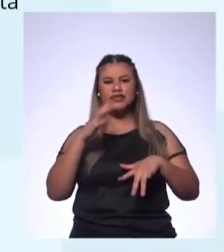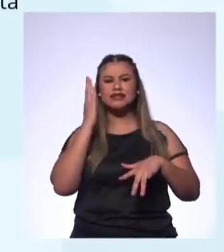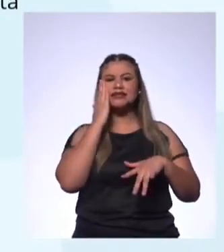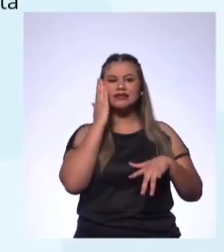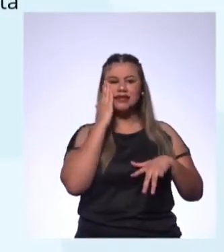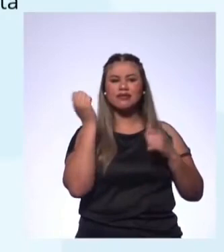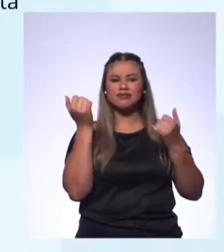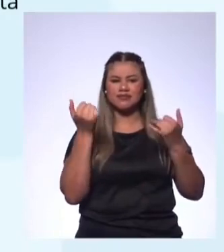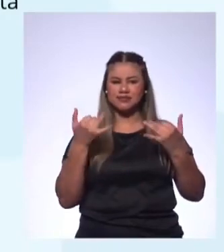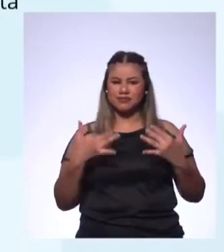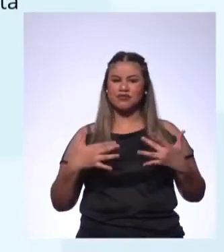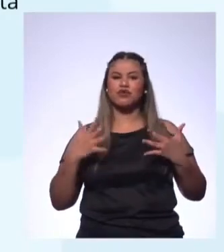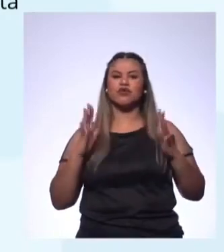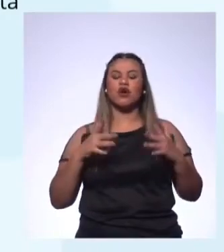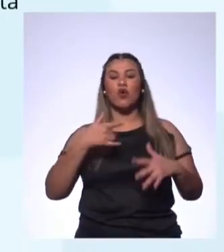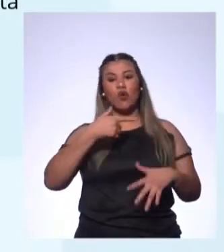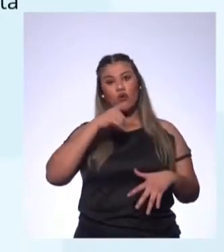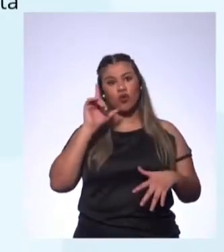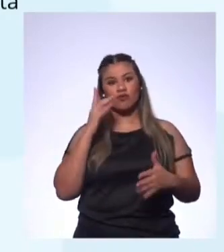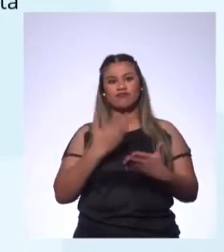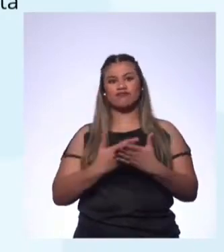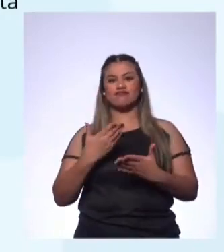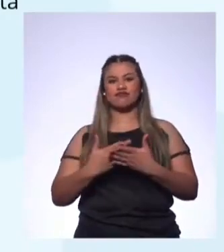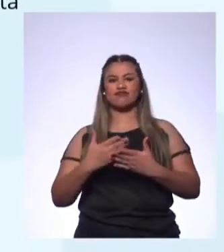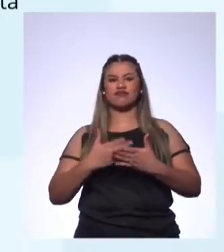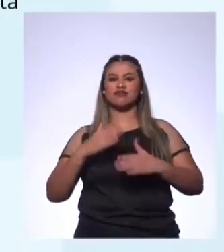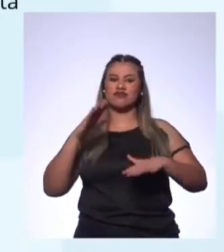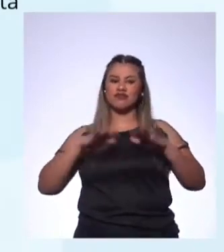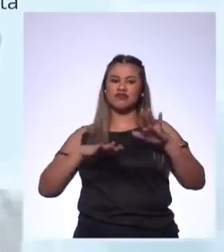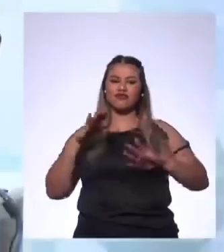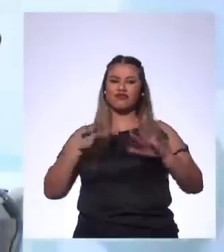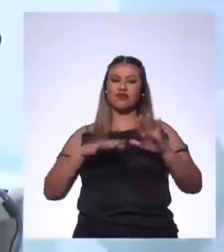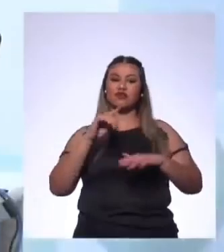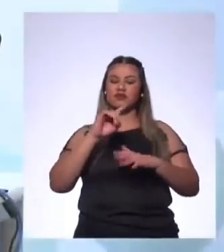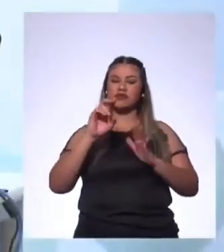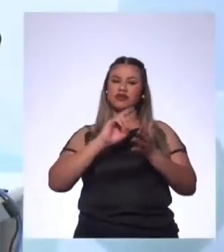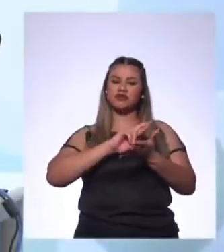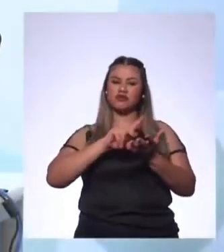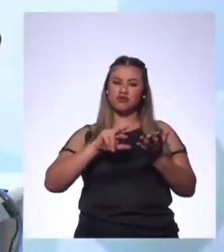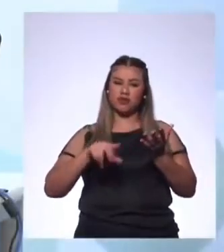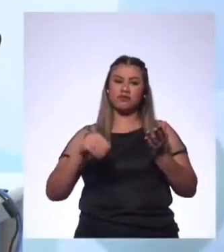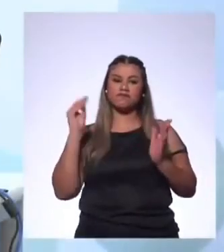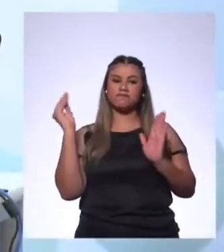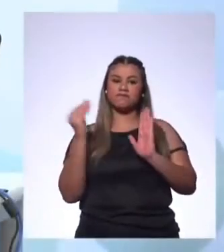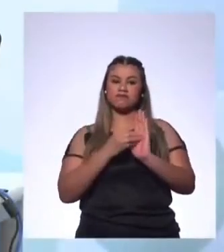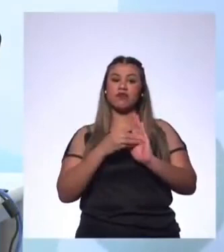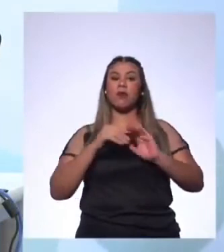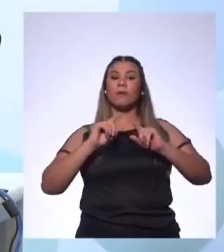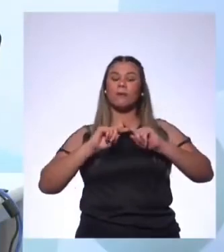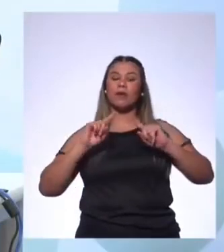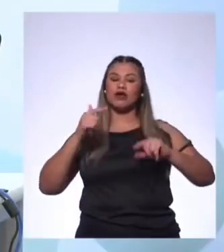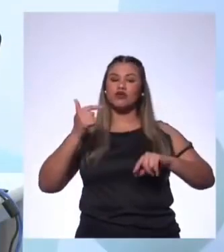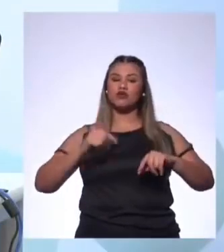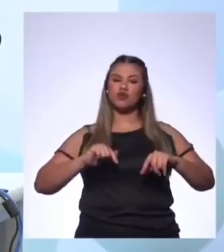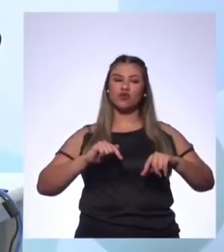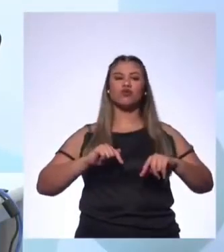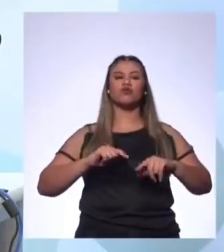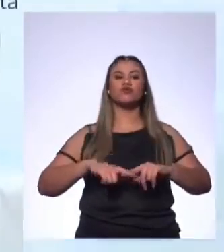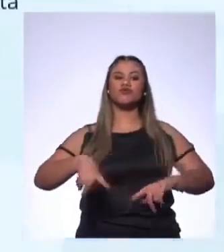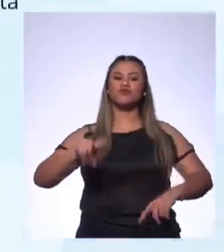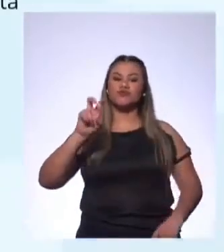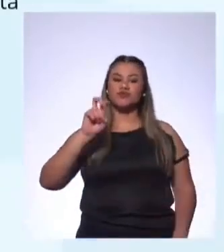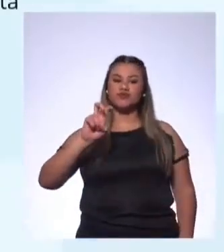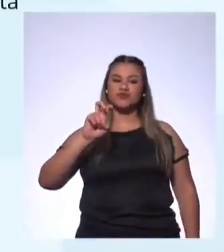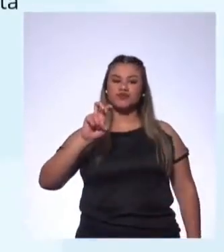falamos isso ontem, certamente vocês até colocaram hoje nas características, vocês vão acertar. Mas só para repetir um pouquinho para vocês. Então, na 5, como